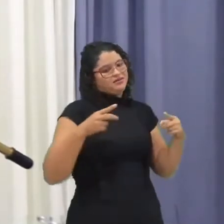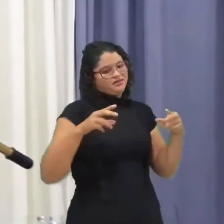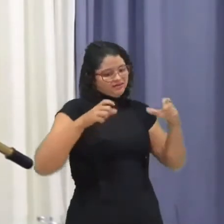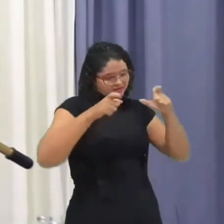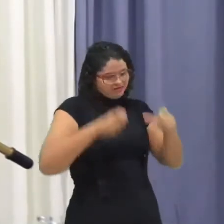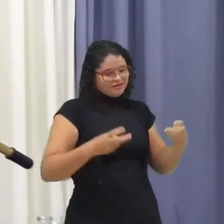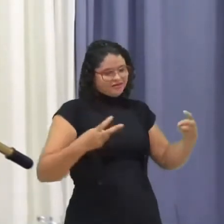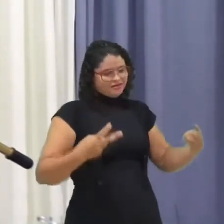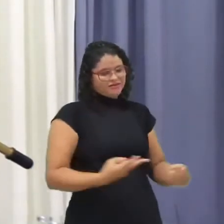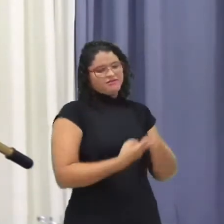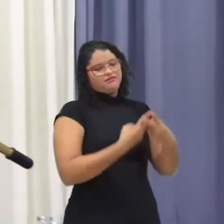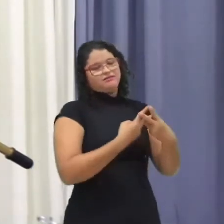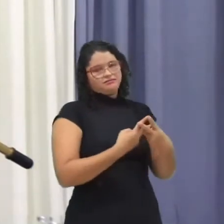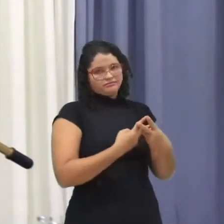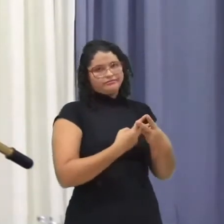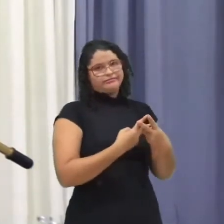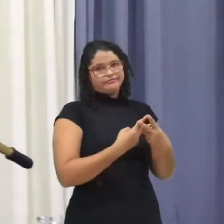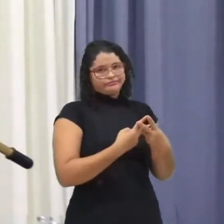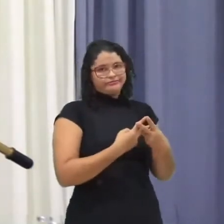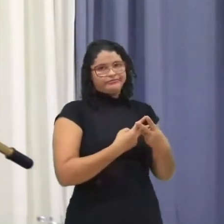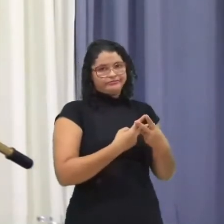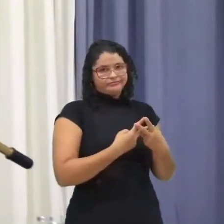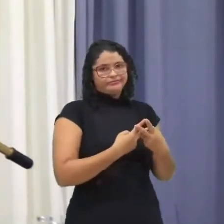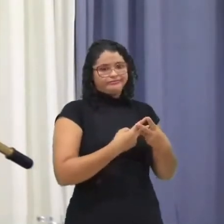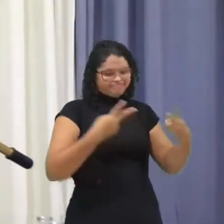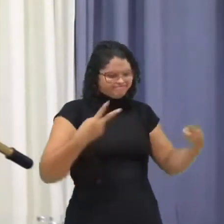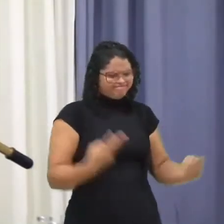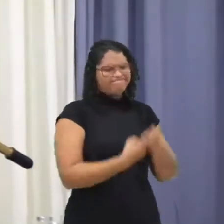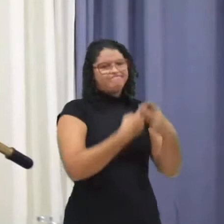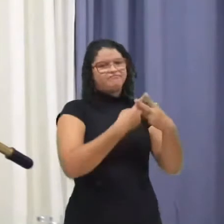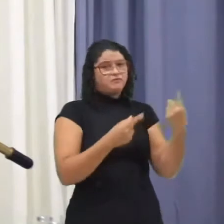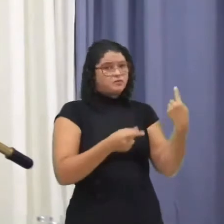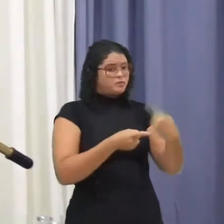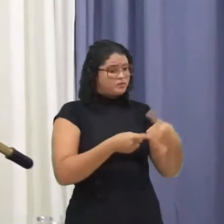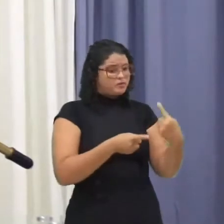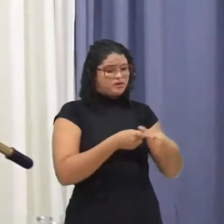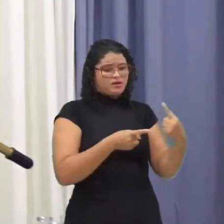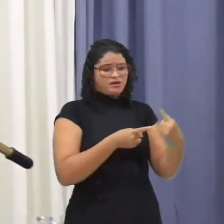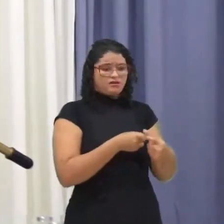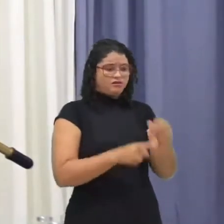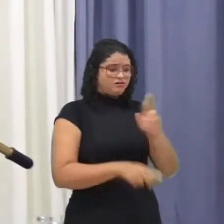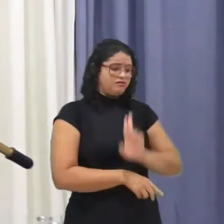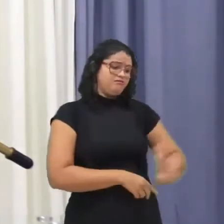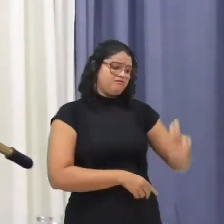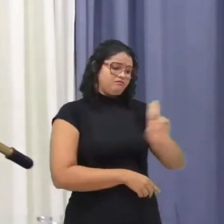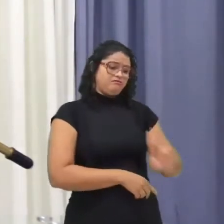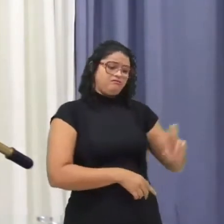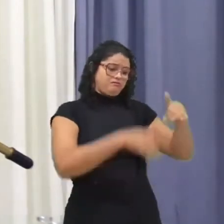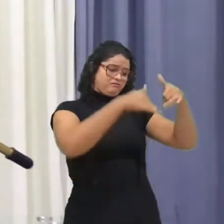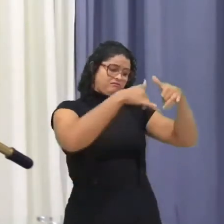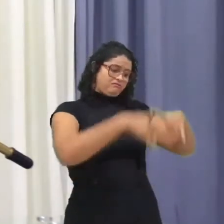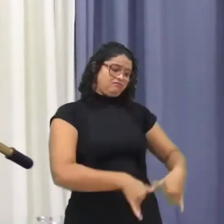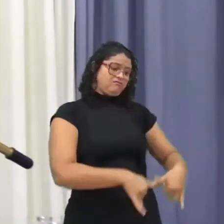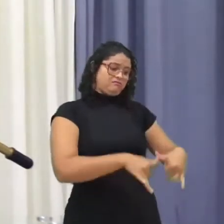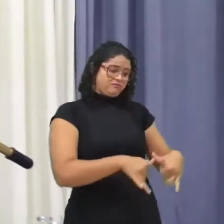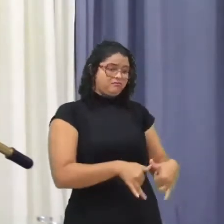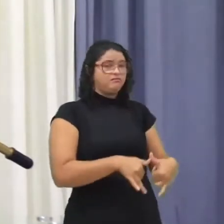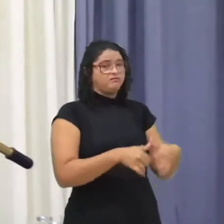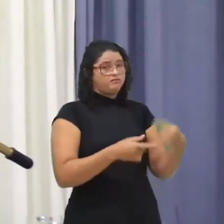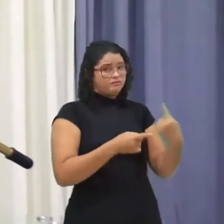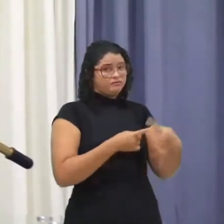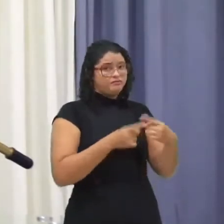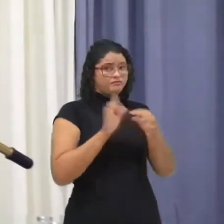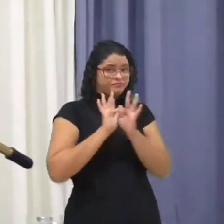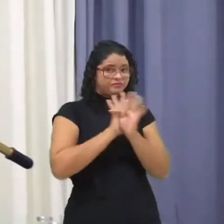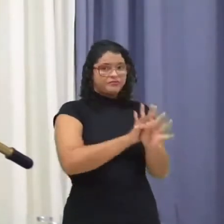Era de fato um cativeiro, pois os que estavam lá não podiam sair. E ele dá testemunho disso.